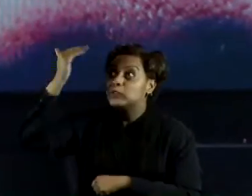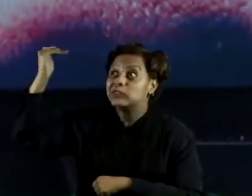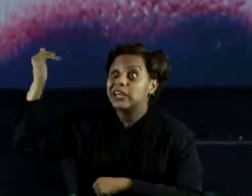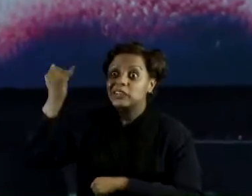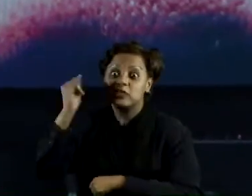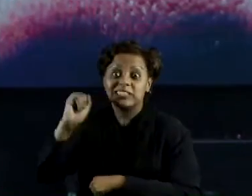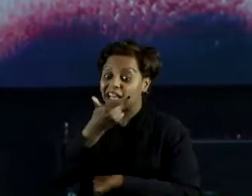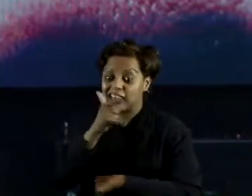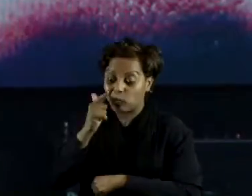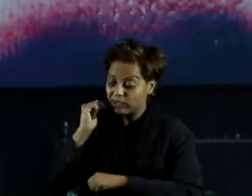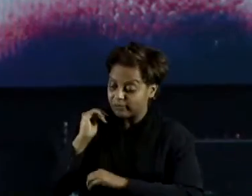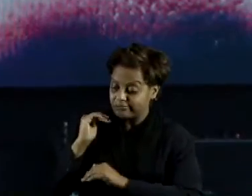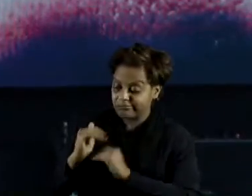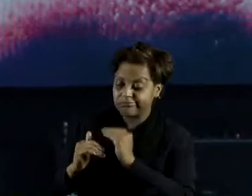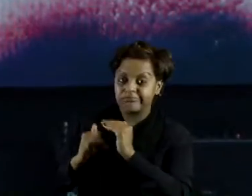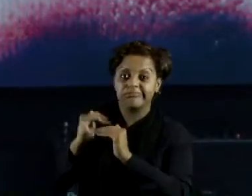vida.